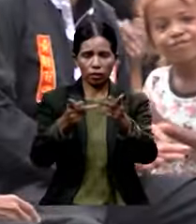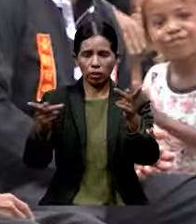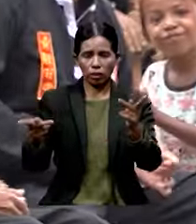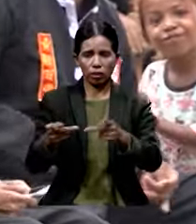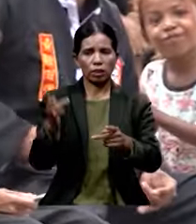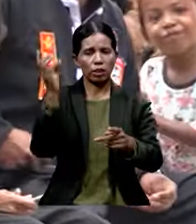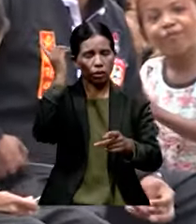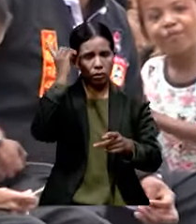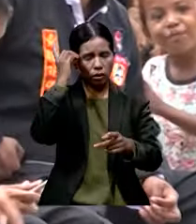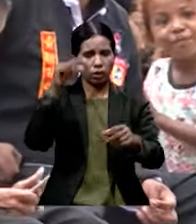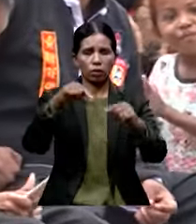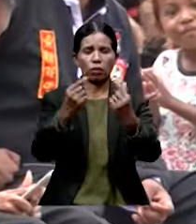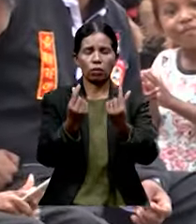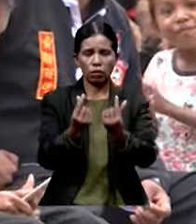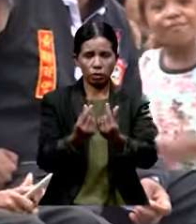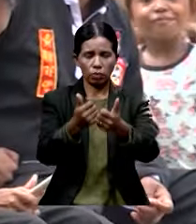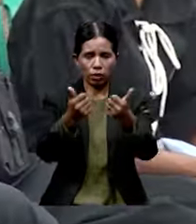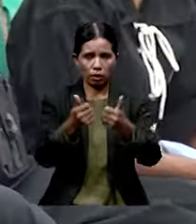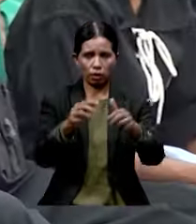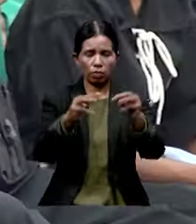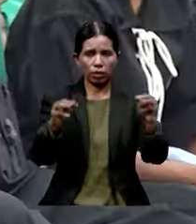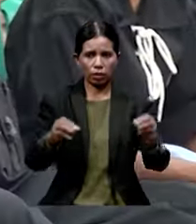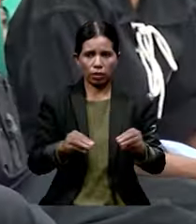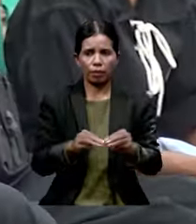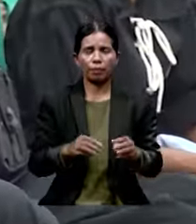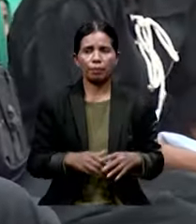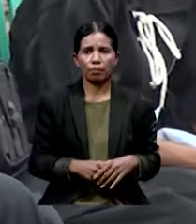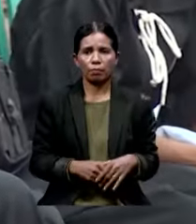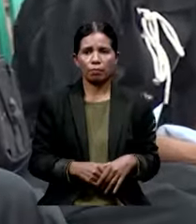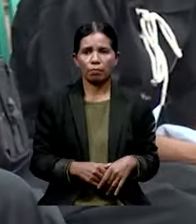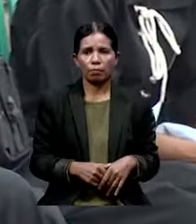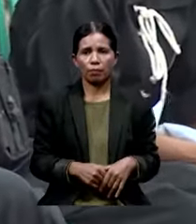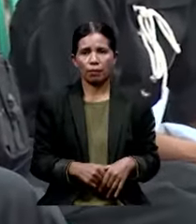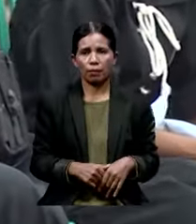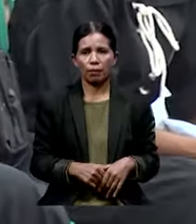desconfia envolve o grupo arte marciais no Rituais. Luciano Moral, Adérito Ximenes, GMN.